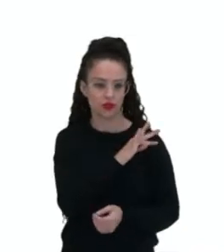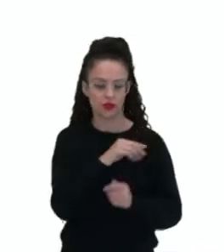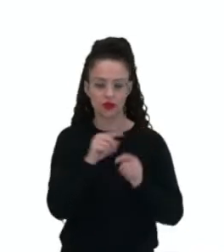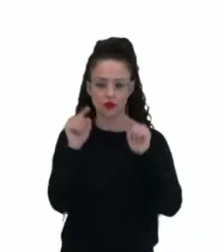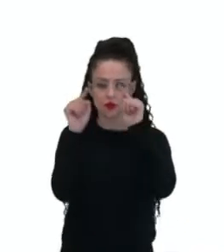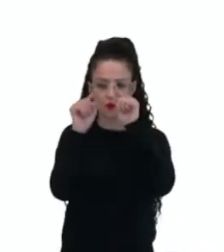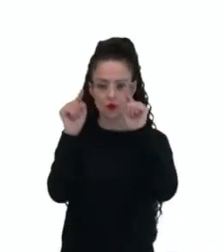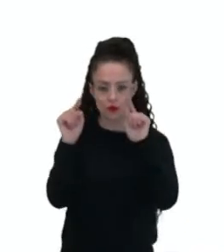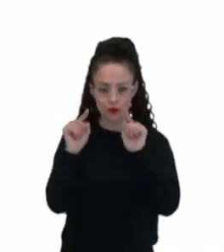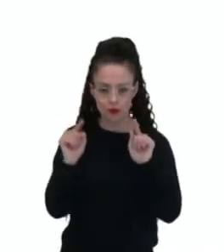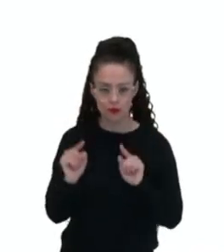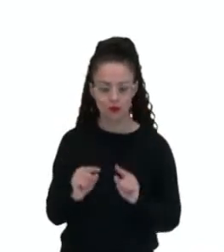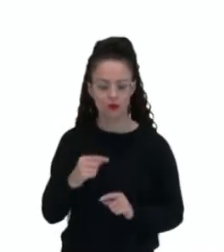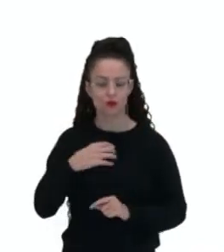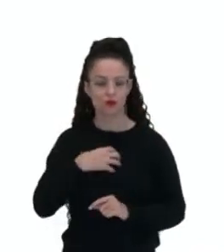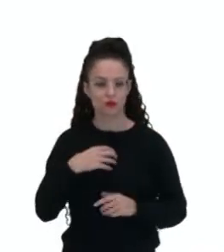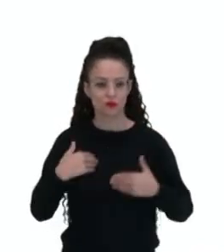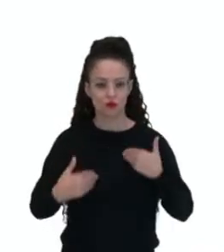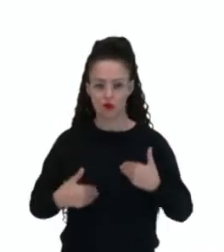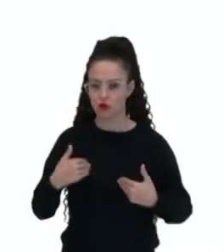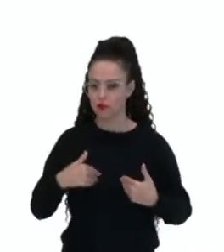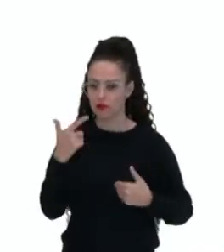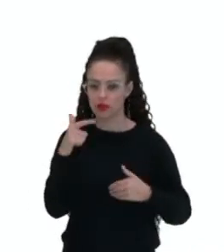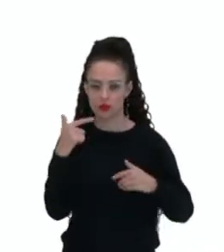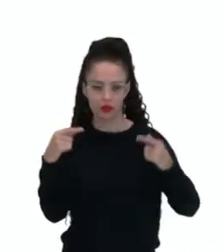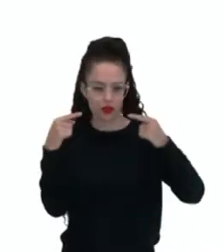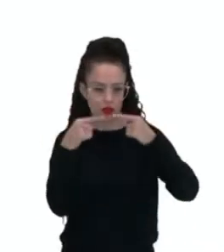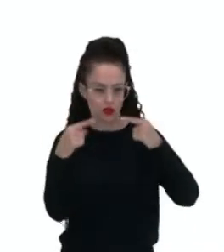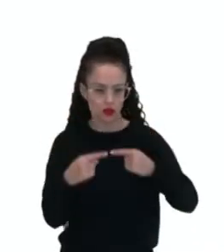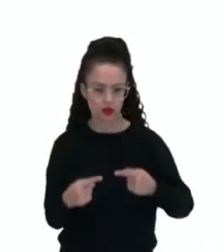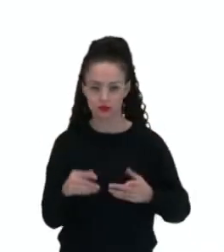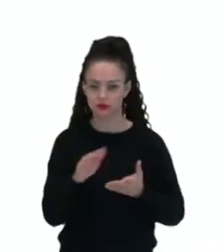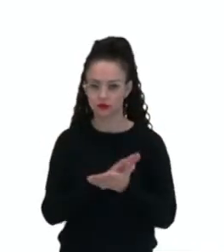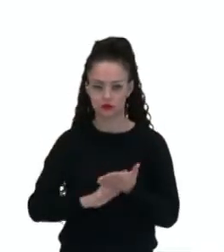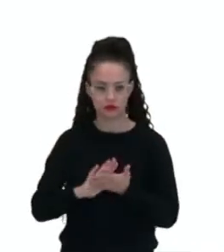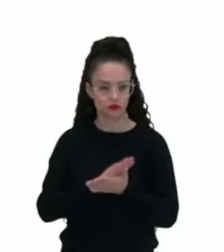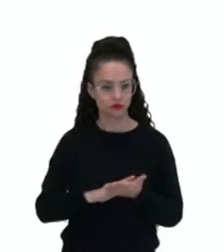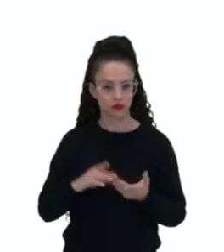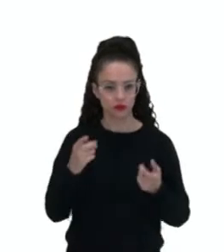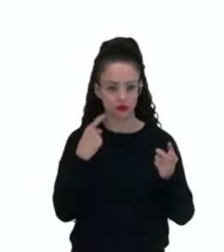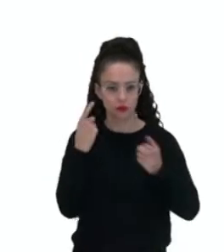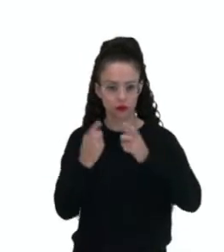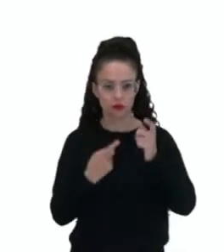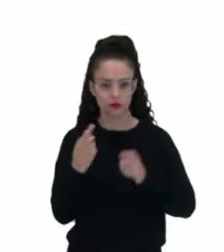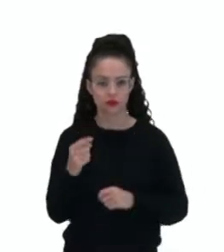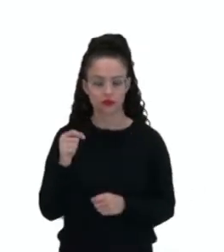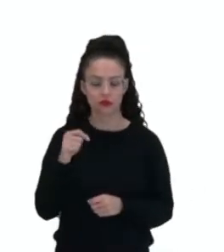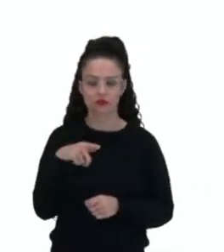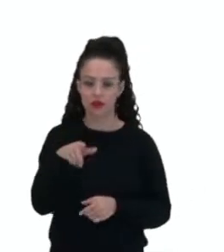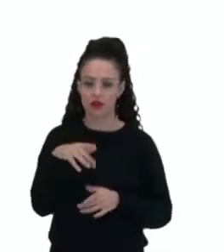dos corpos não trabalha a questão de proporção, não tem essa preocupação, né? Então está ali o universo da